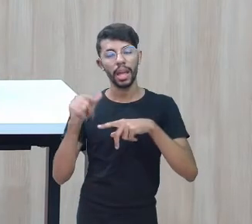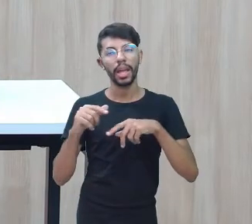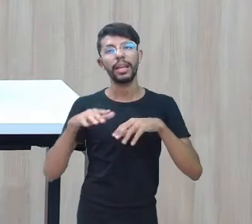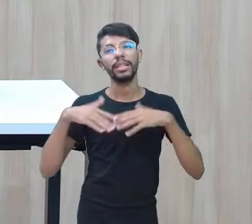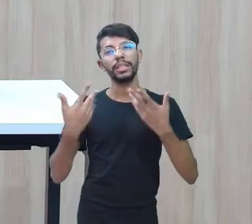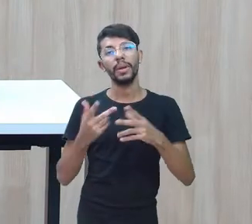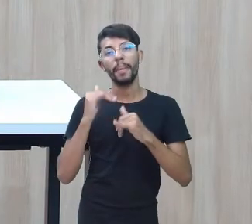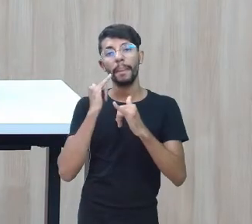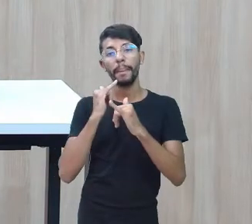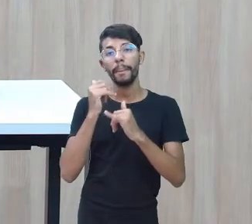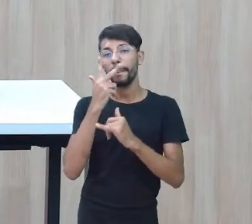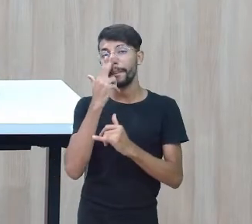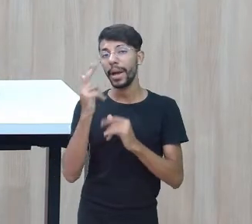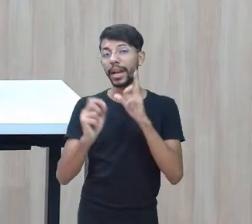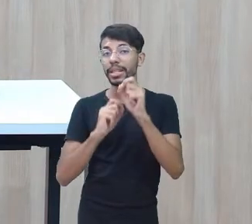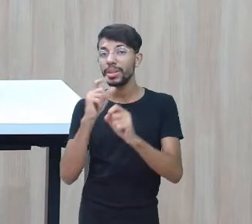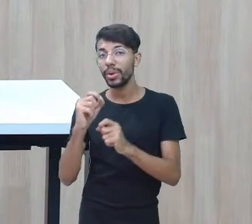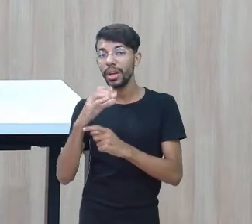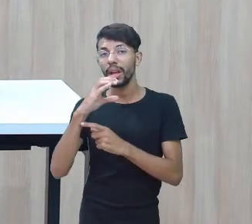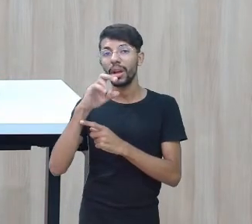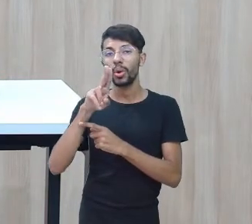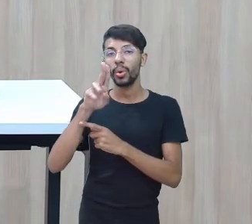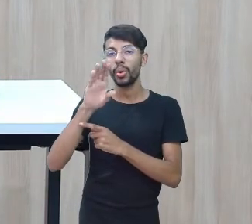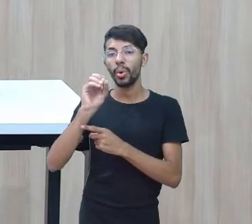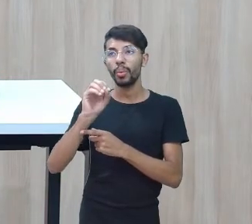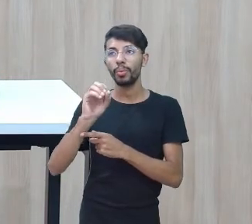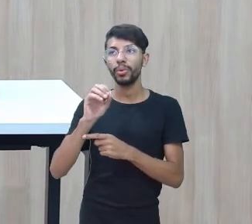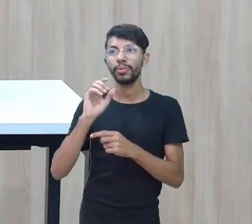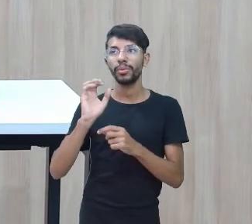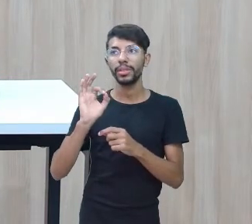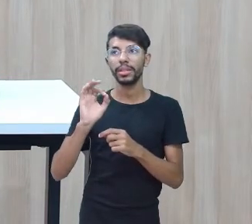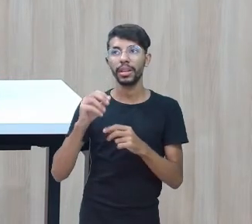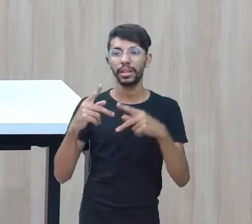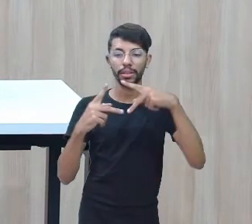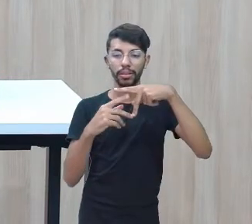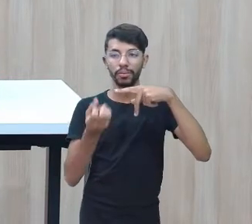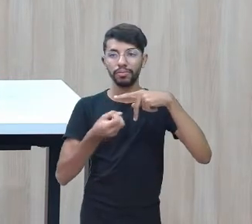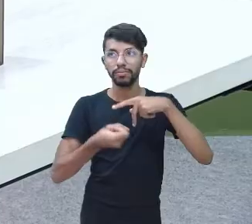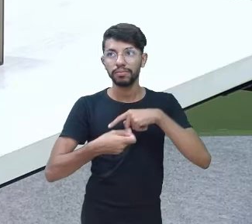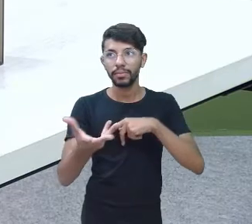Pronto. Vai aparecer o nosso cubo. O nosso cubo.